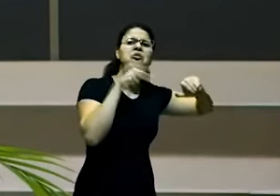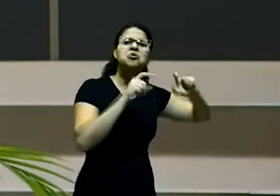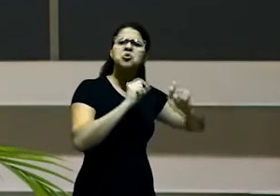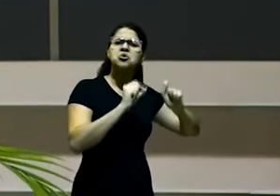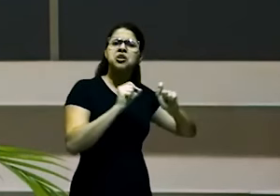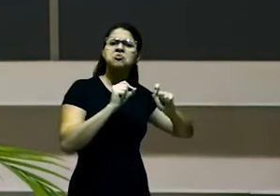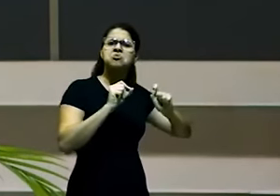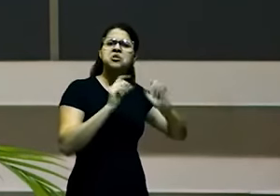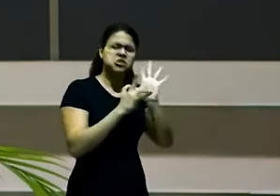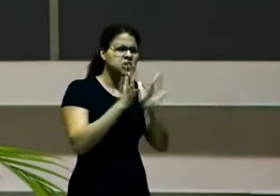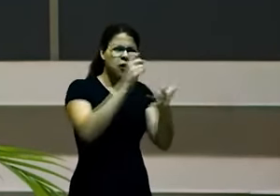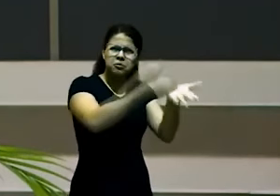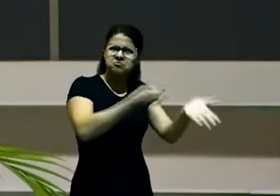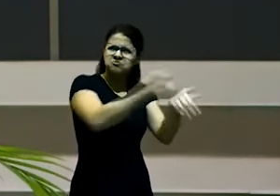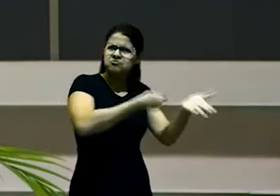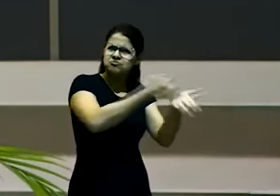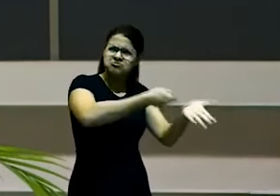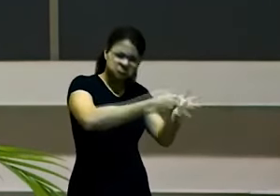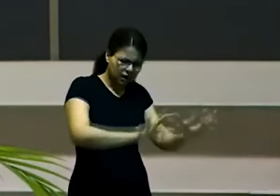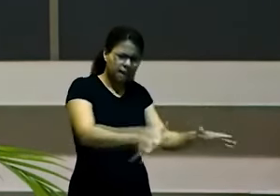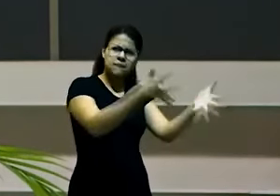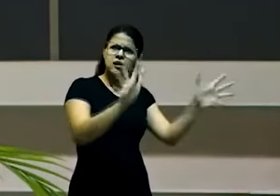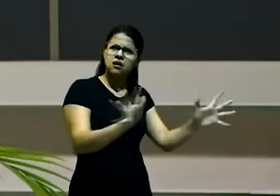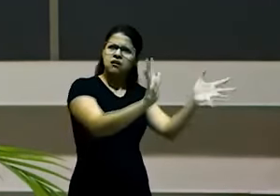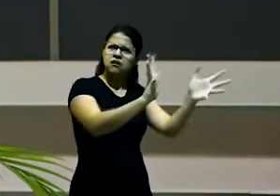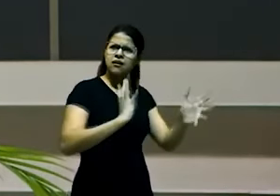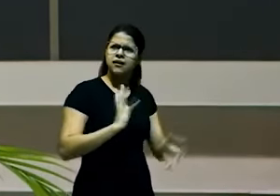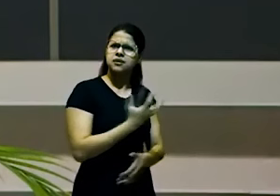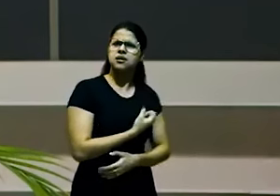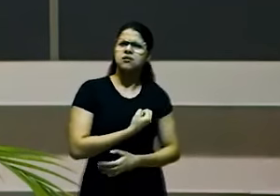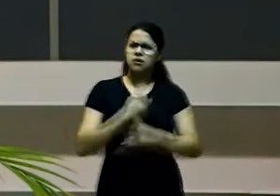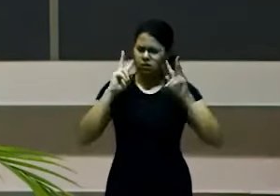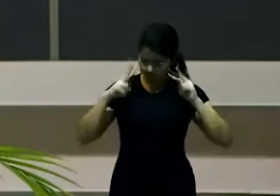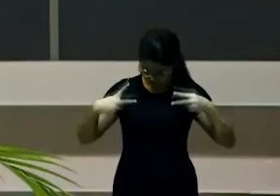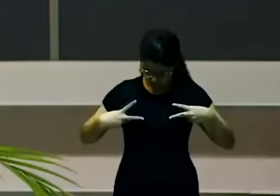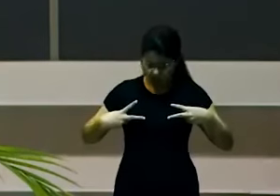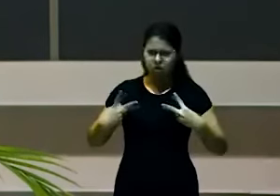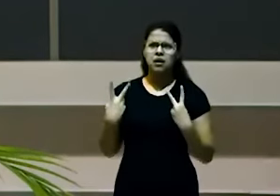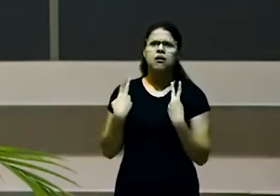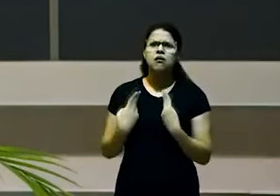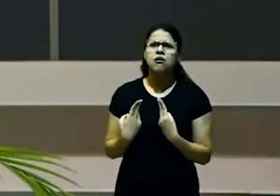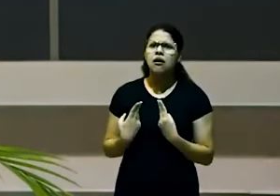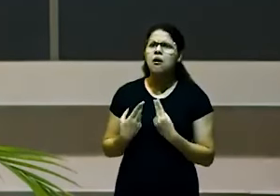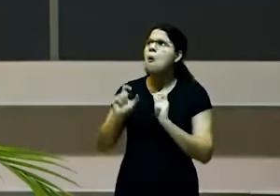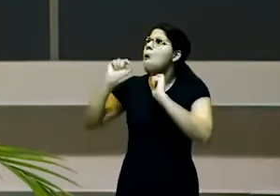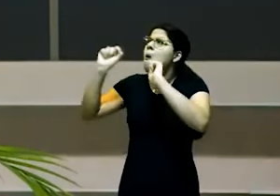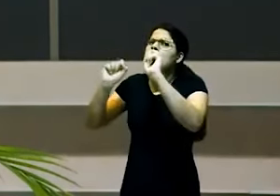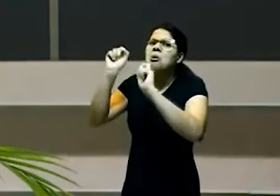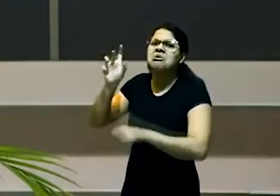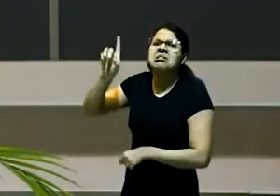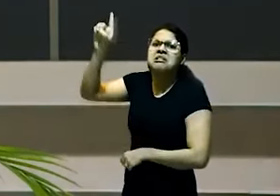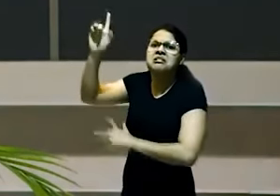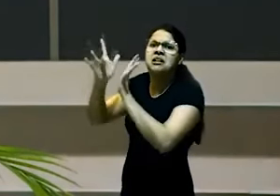homem e aí eu olho pra minha vida e eu faço a mesma pergunta o que foi que Jesus